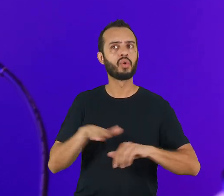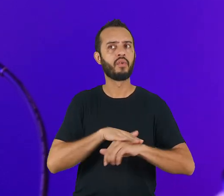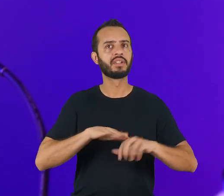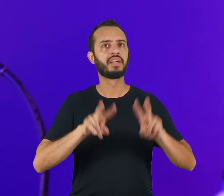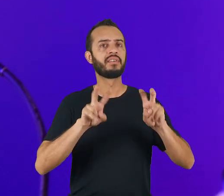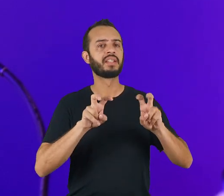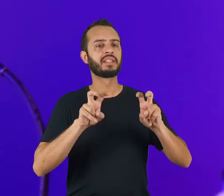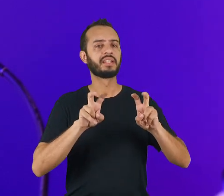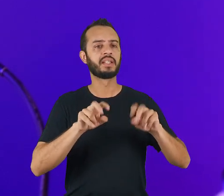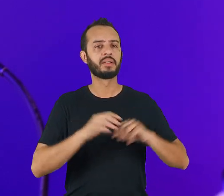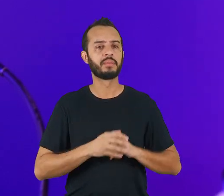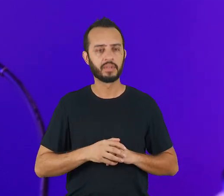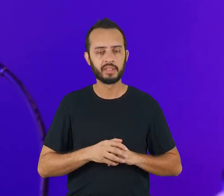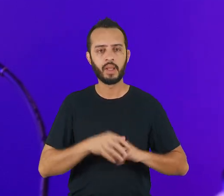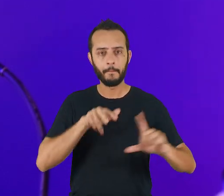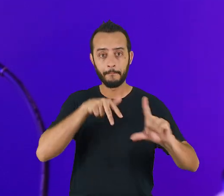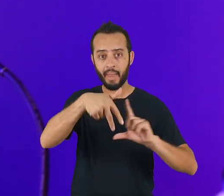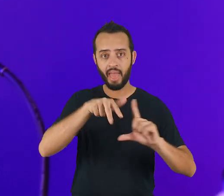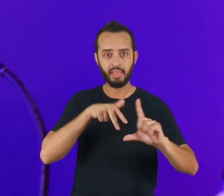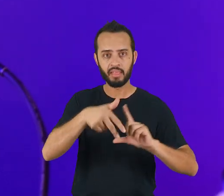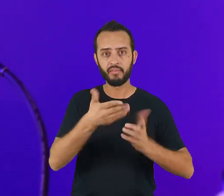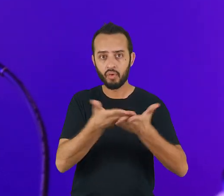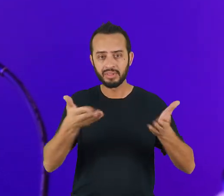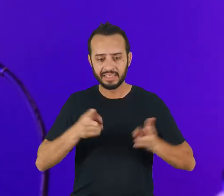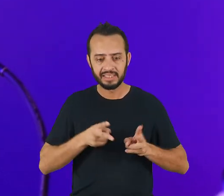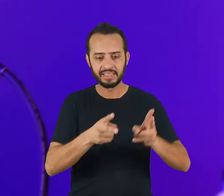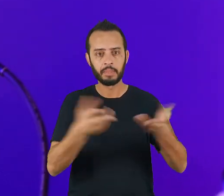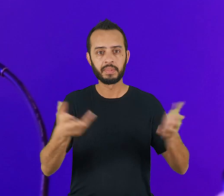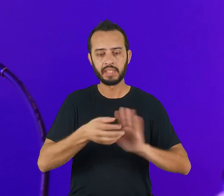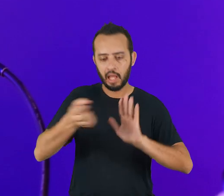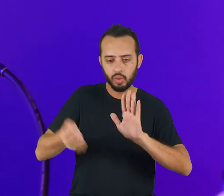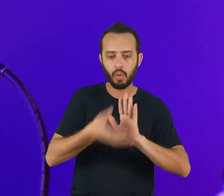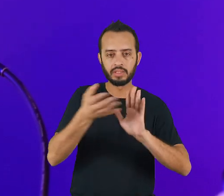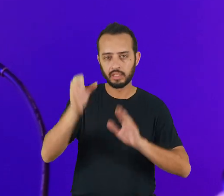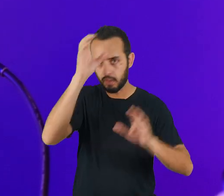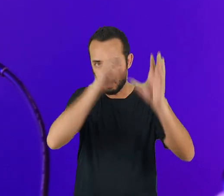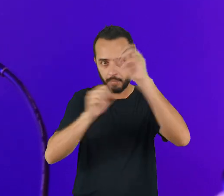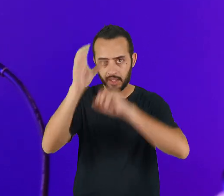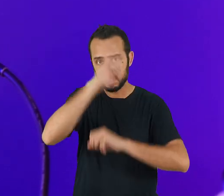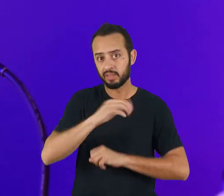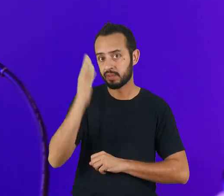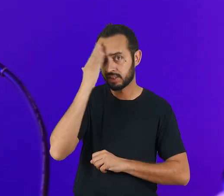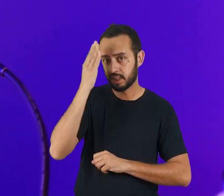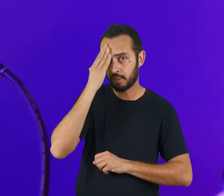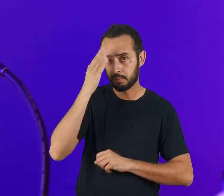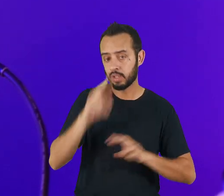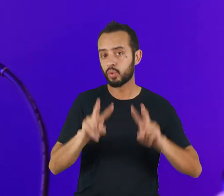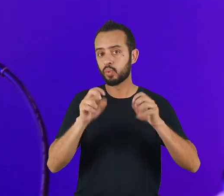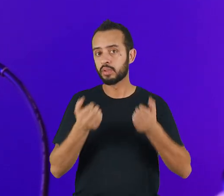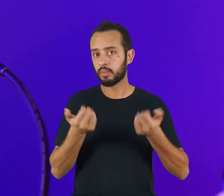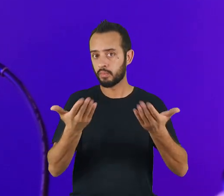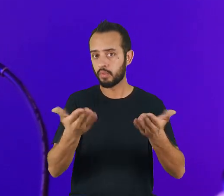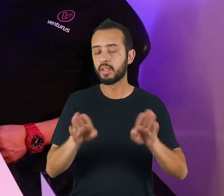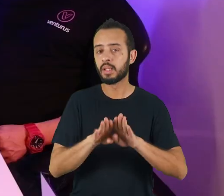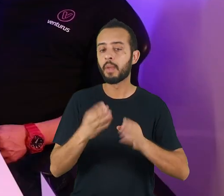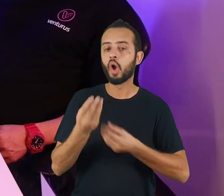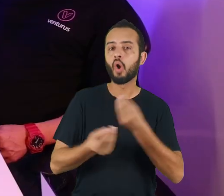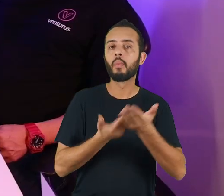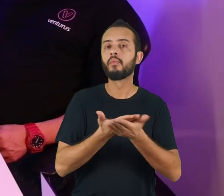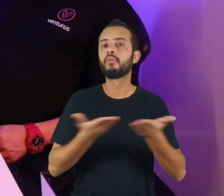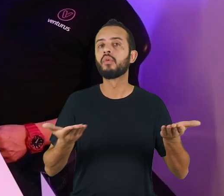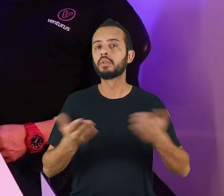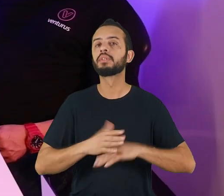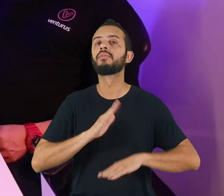o metaverso então toda hora você tem que tá se atualizando e sabendo do que se trata e sabendo como que